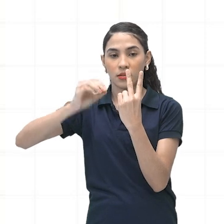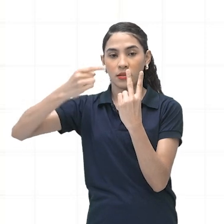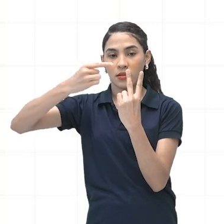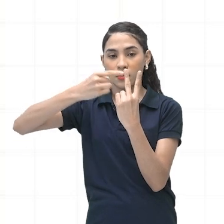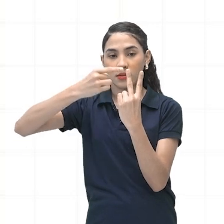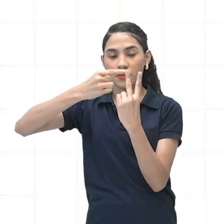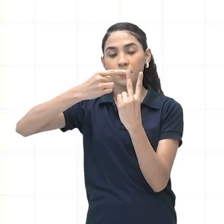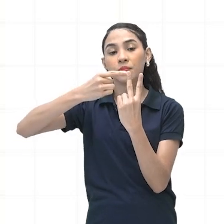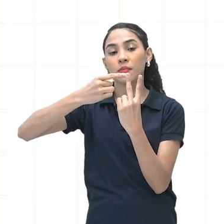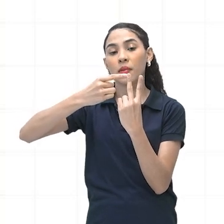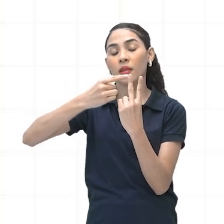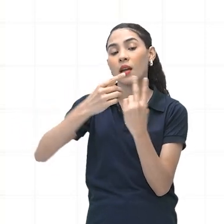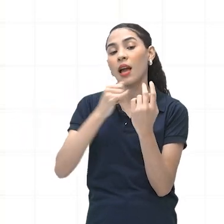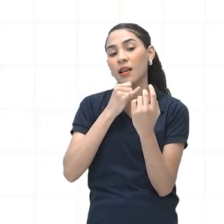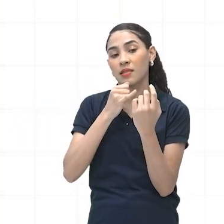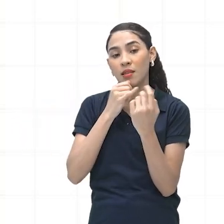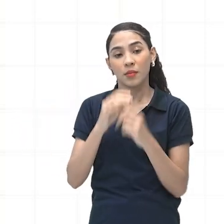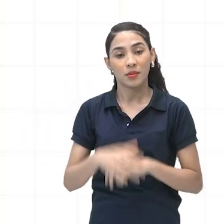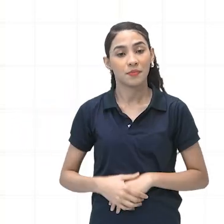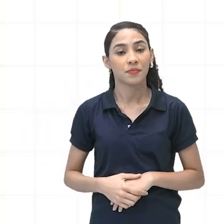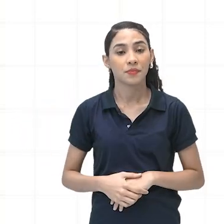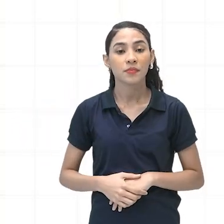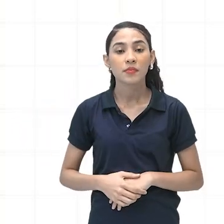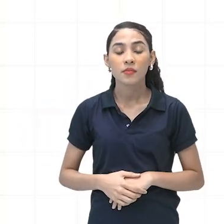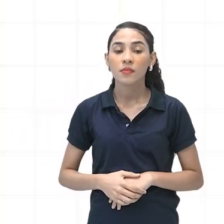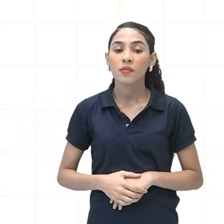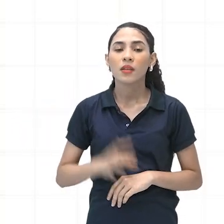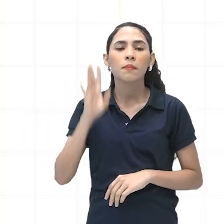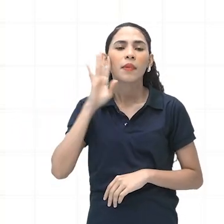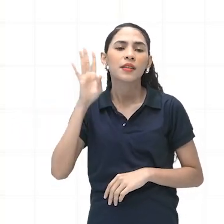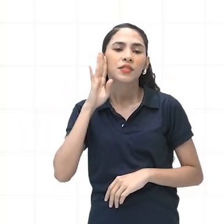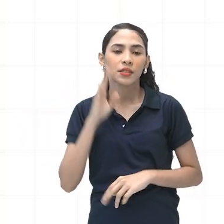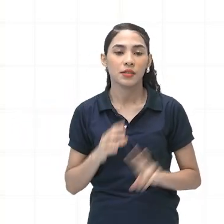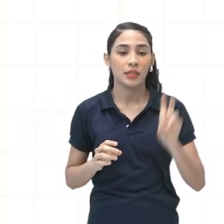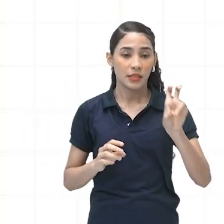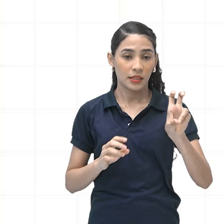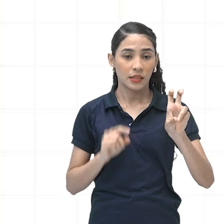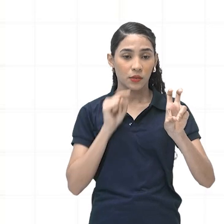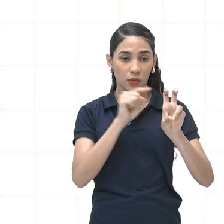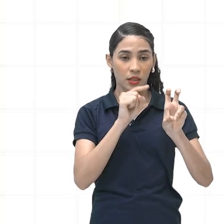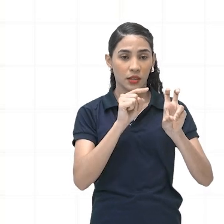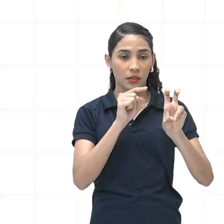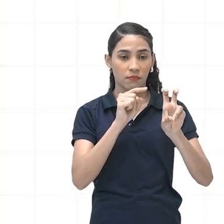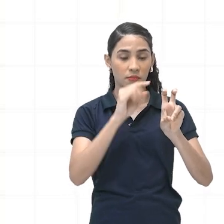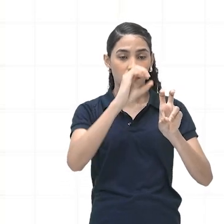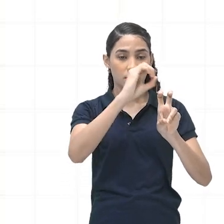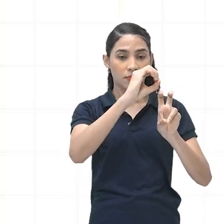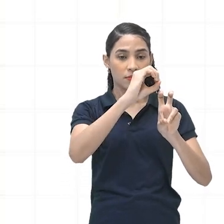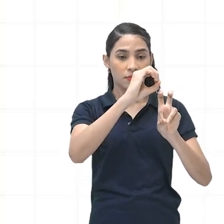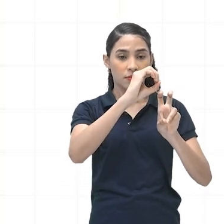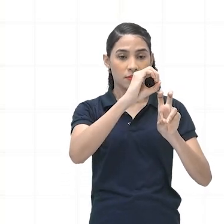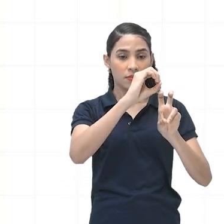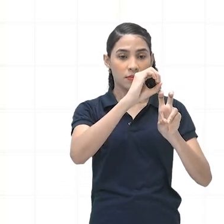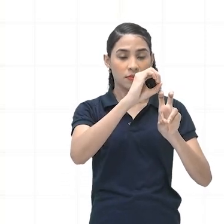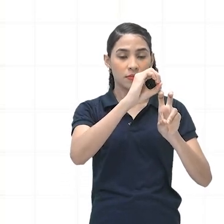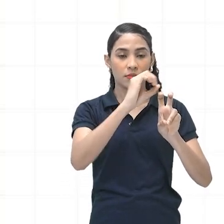o radicando. Vamos por um exemplo. Suponha que eu tenho 5 elevado a